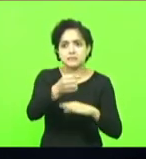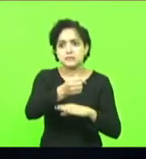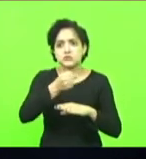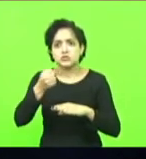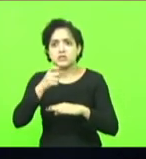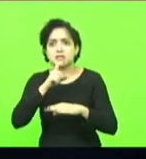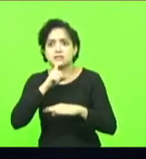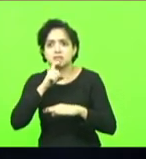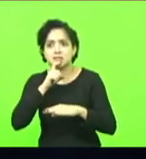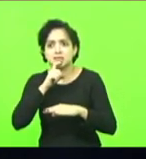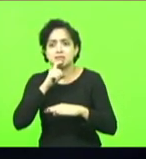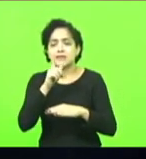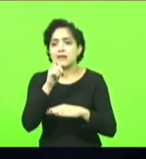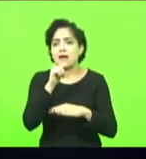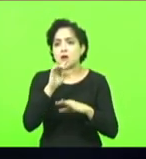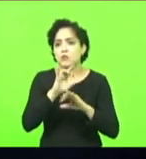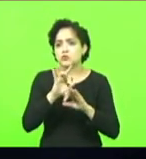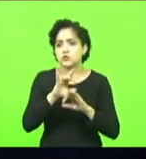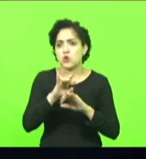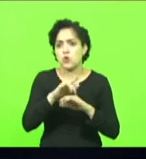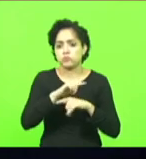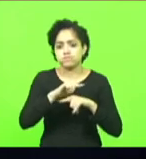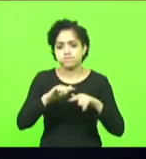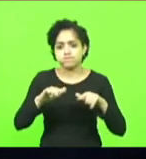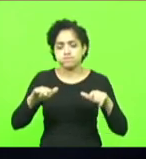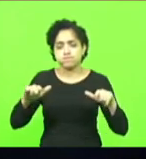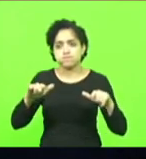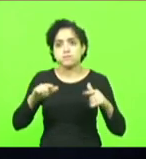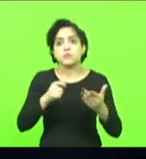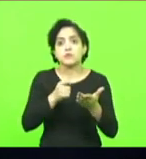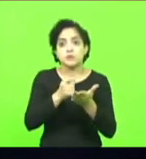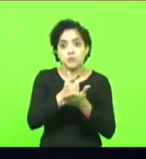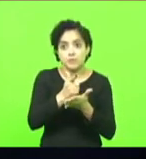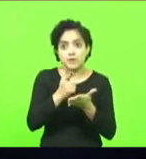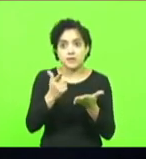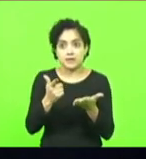uma água só. E aquela água foi cobrada ainda